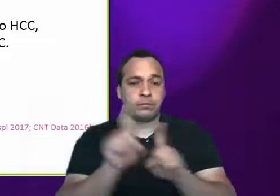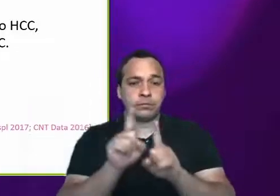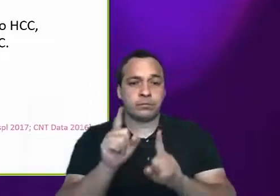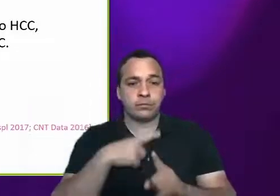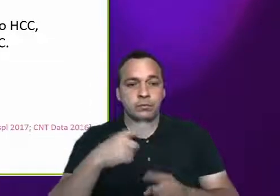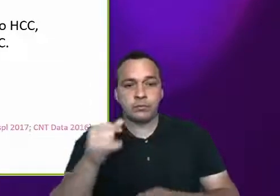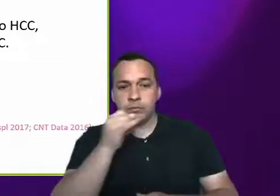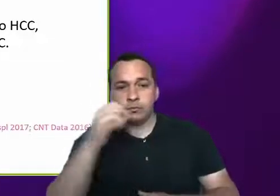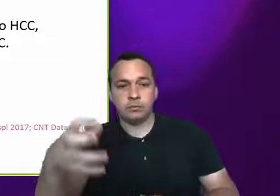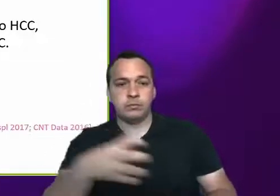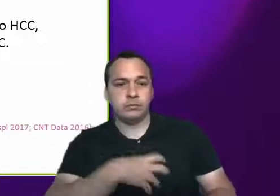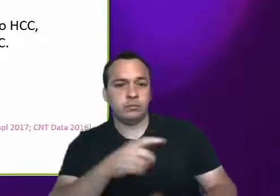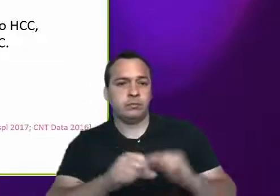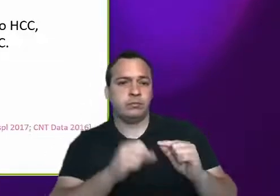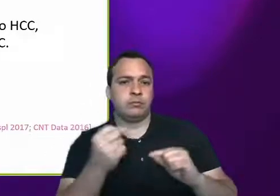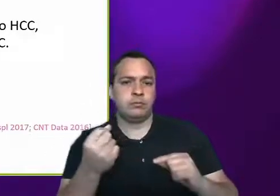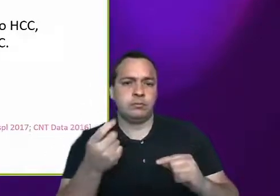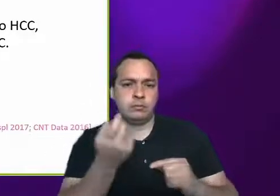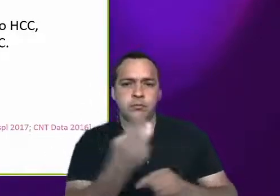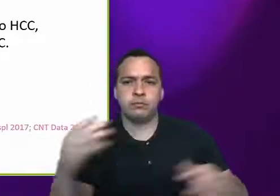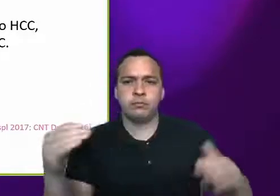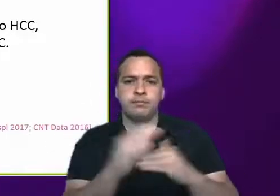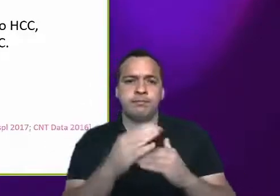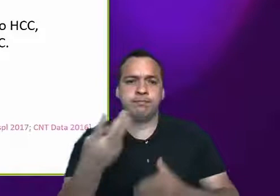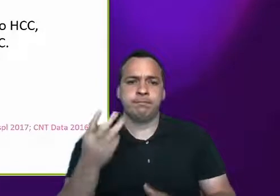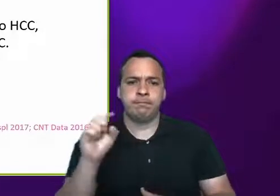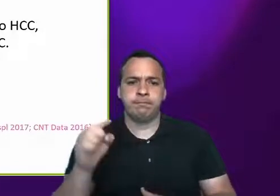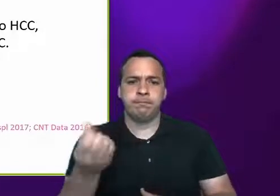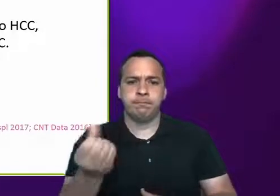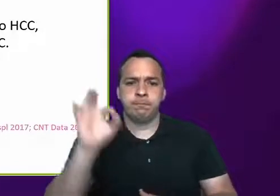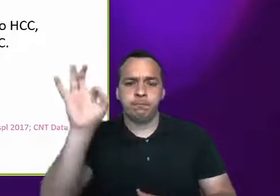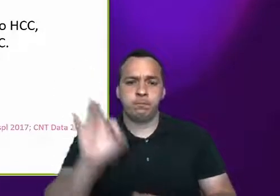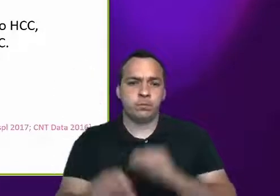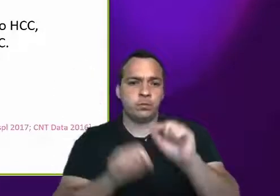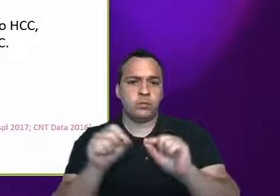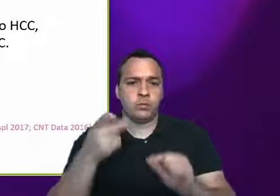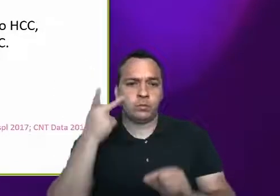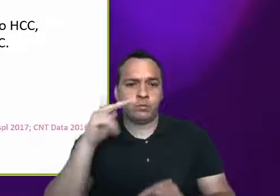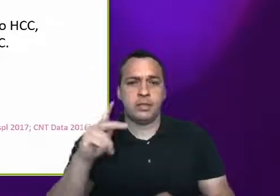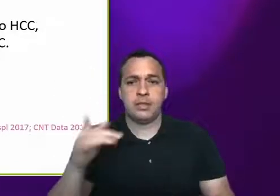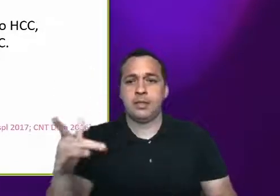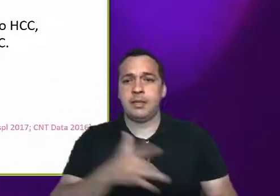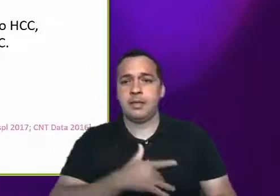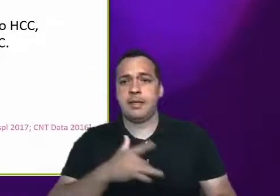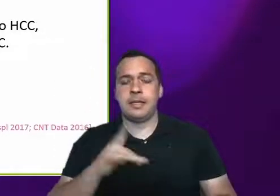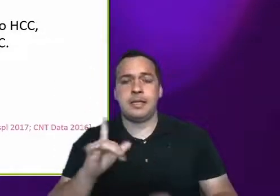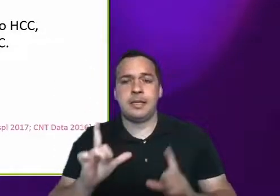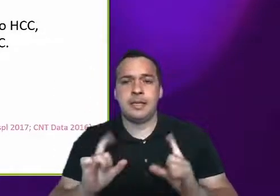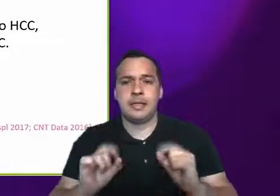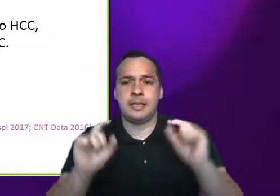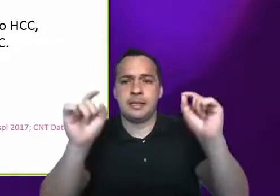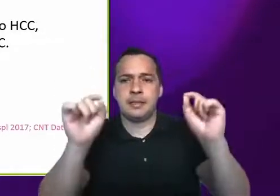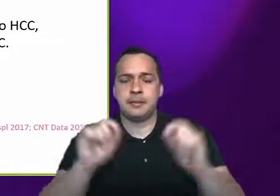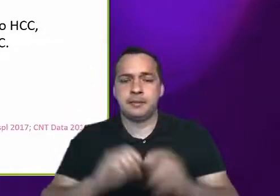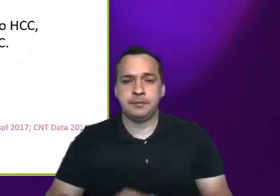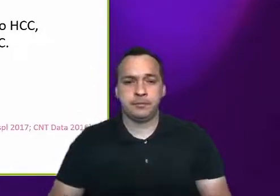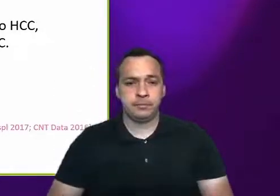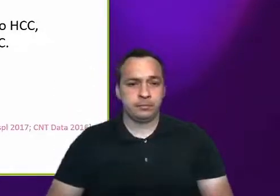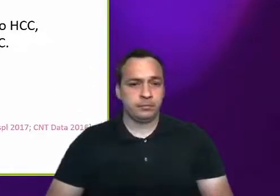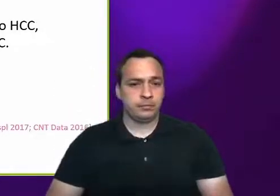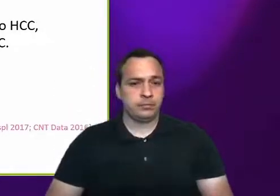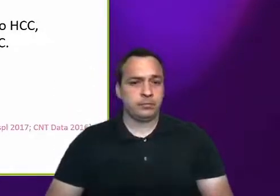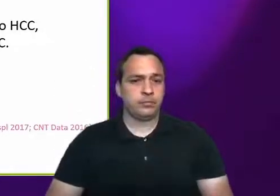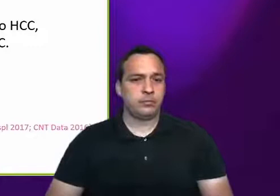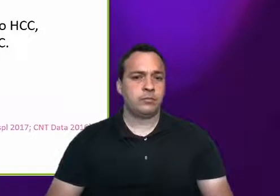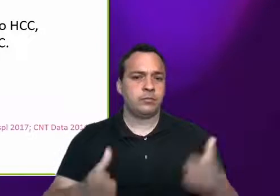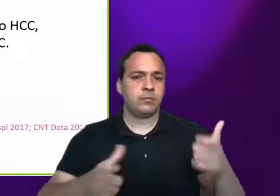trasplante al apenas o transplante 3,6% de em pacientes con 3,6% dos hepatocarcinoma. pacientes com hepatocarcinoma. En Estados Unidos